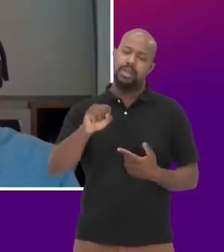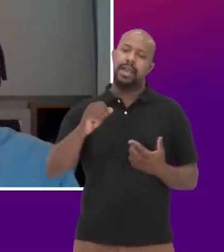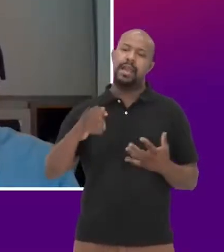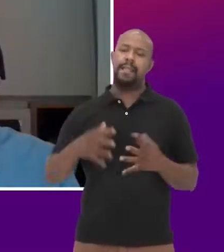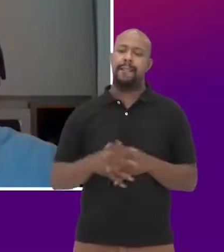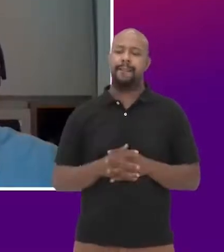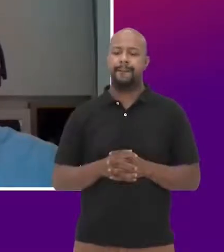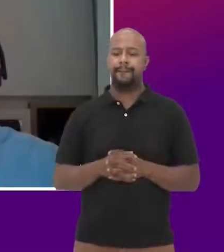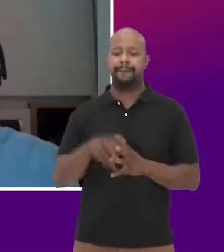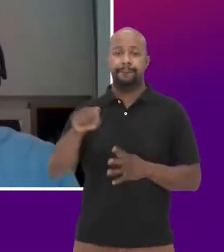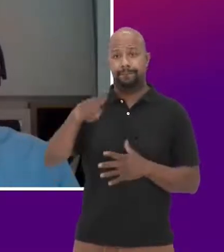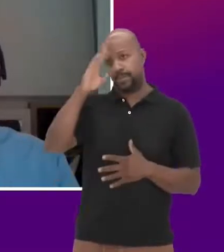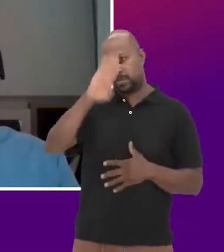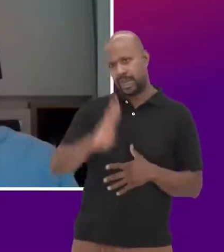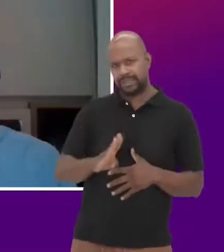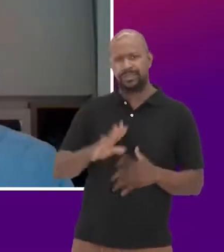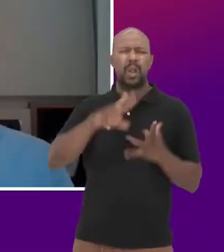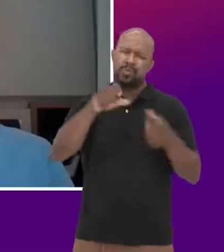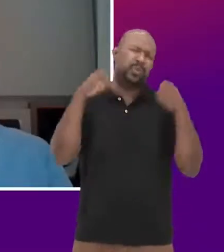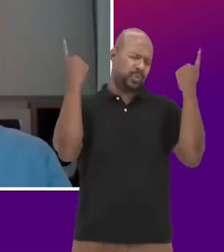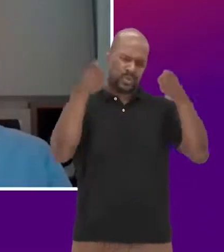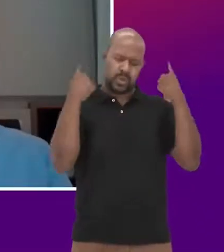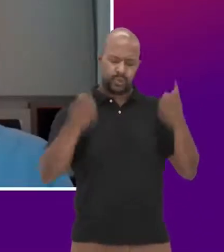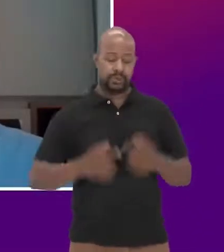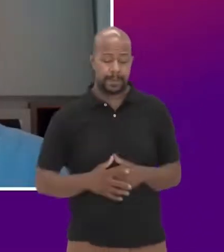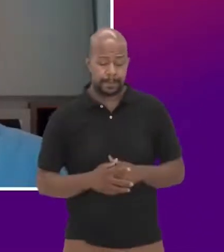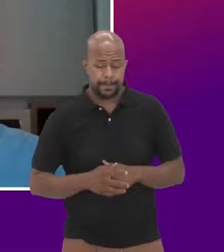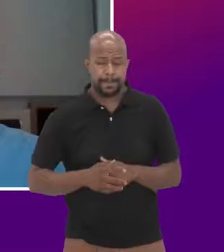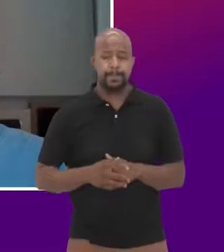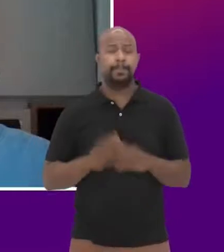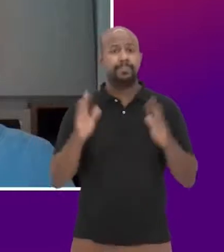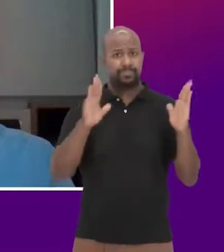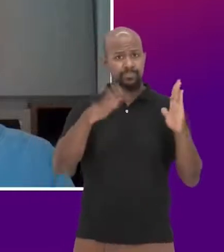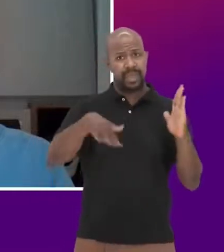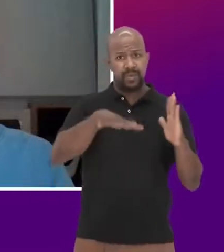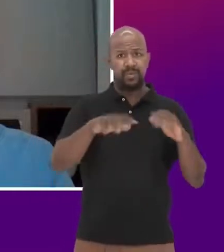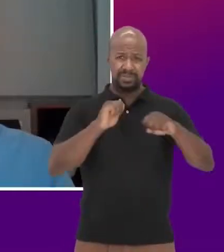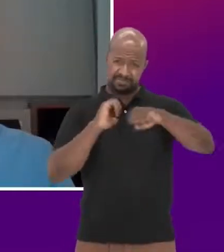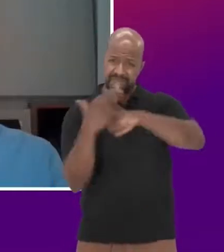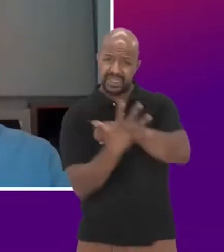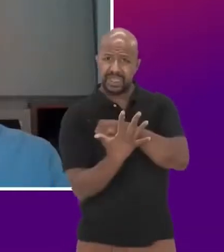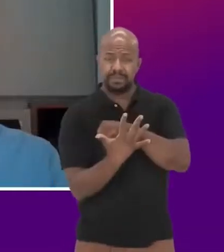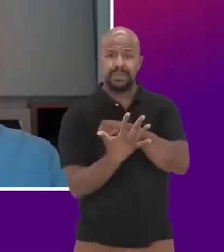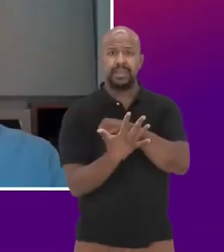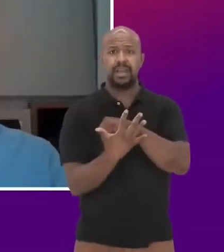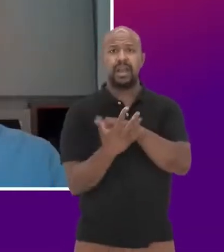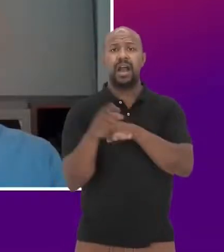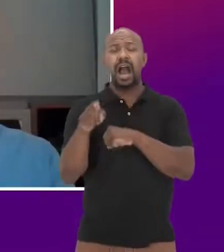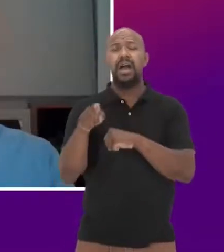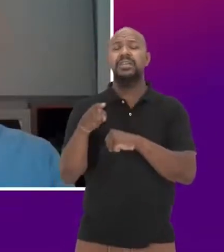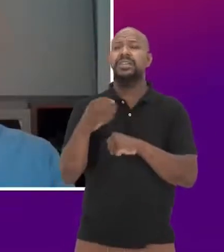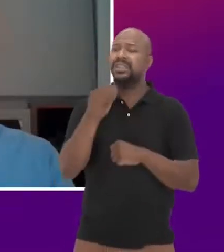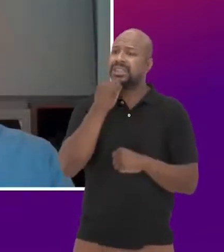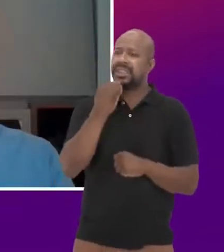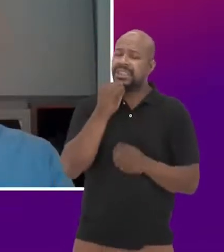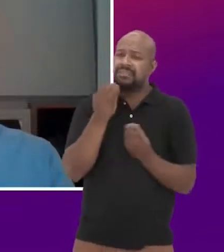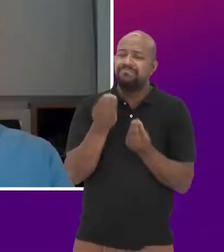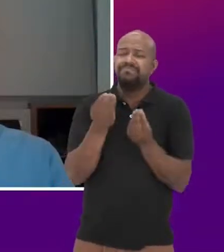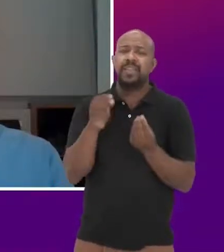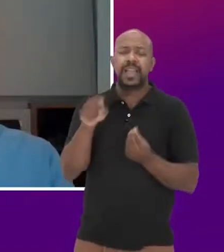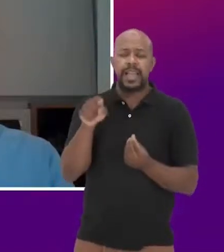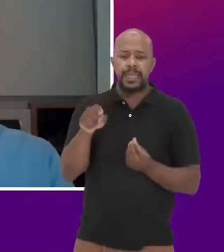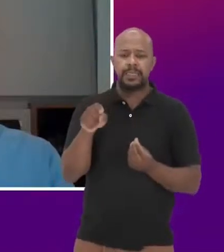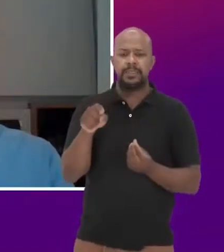particularmente no Brasil, mas no mundo inteiro, num período de pandemia? Ao invés de